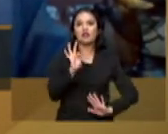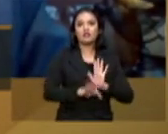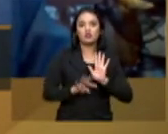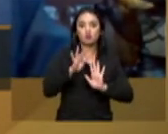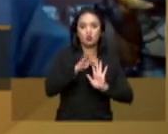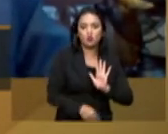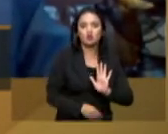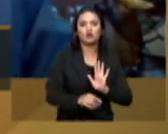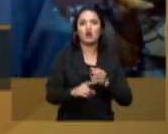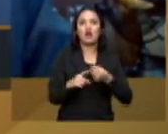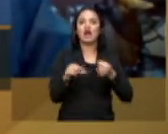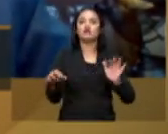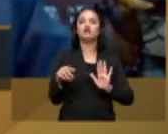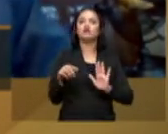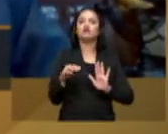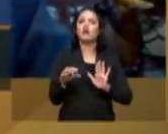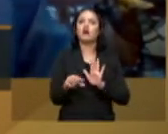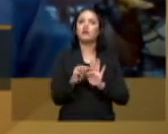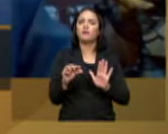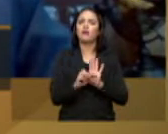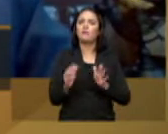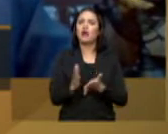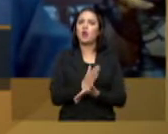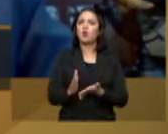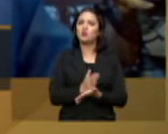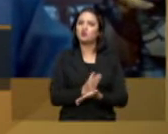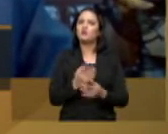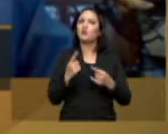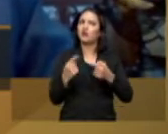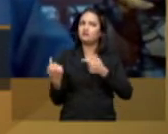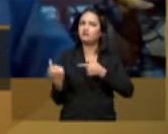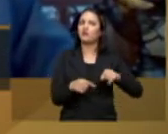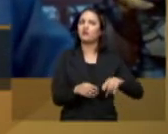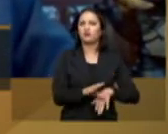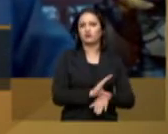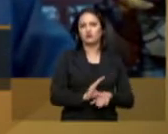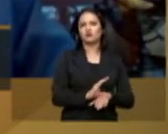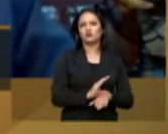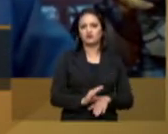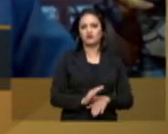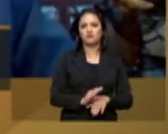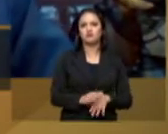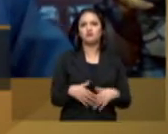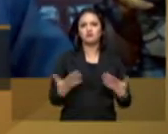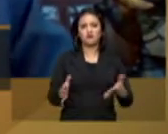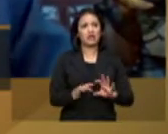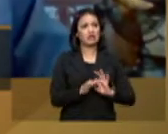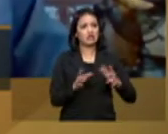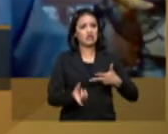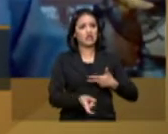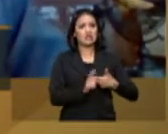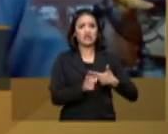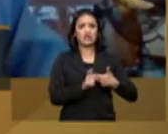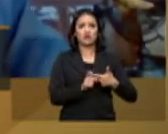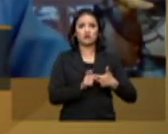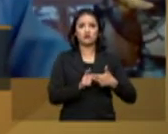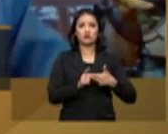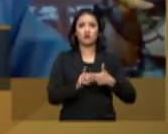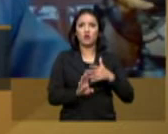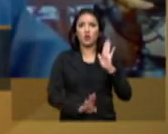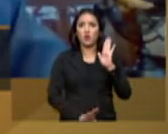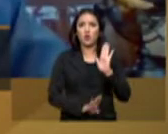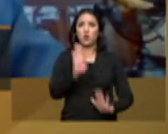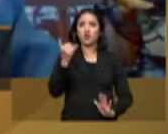de afrontar o texto constitucional, permite que o executivo, direto ou indiretamente, aumente carga